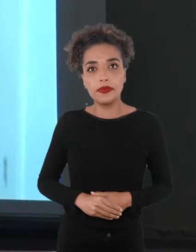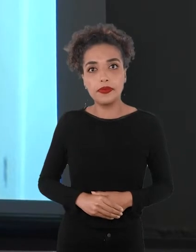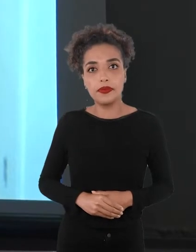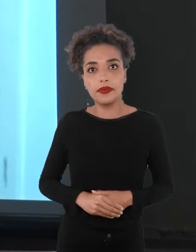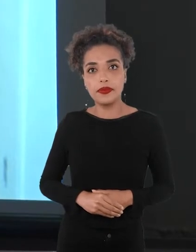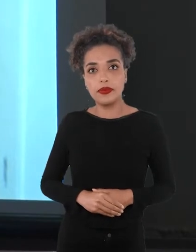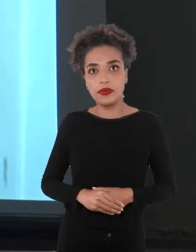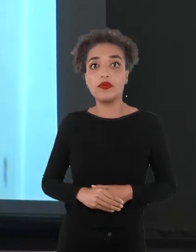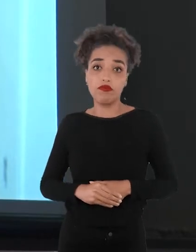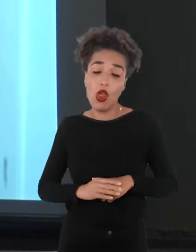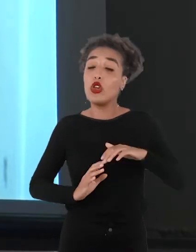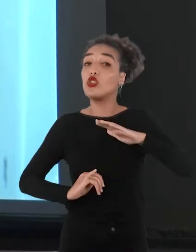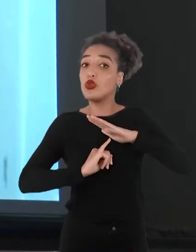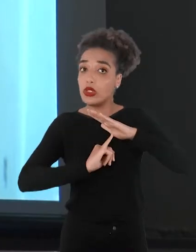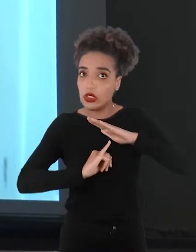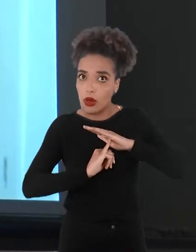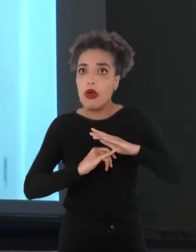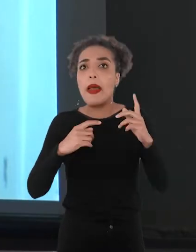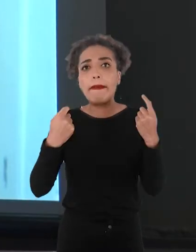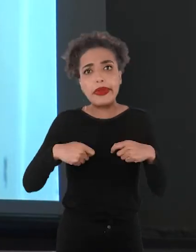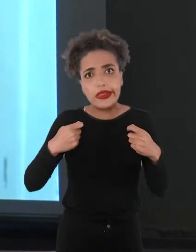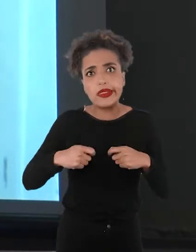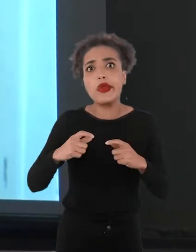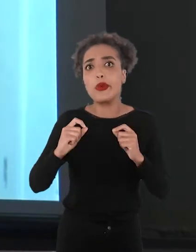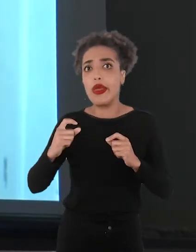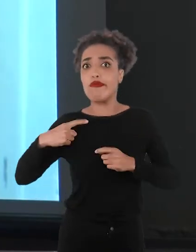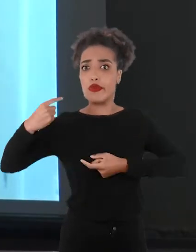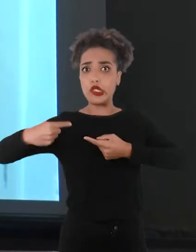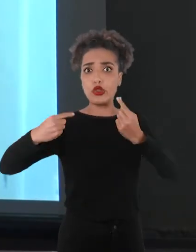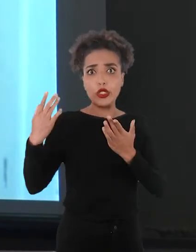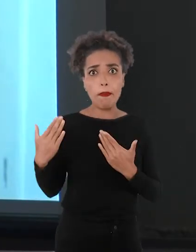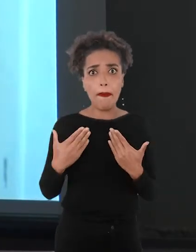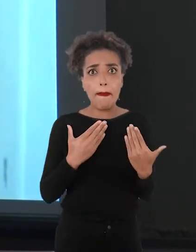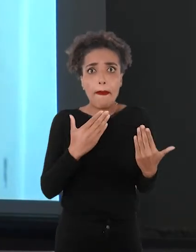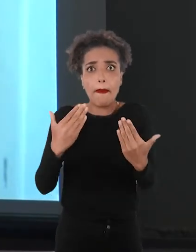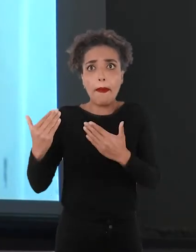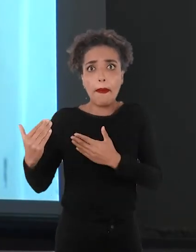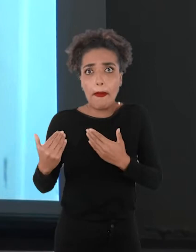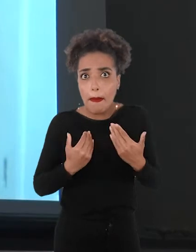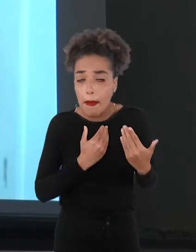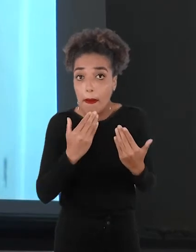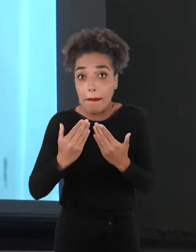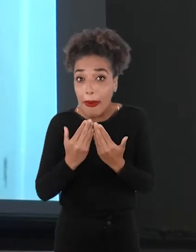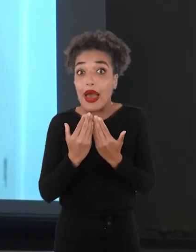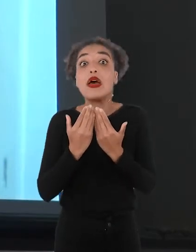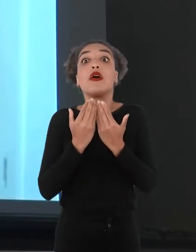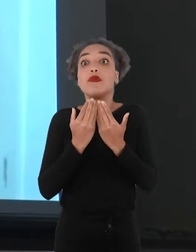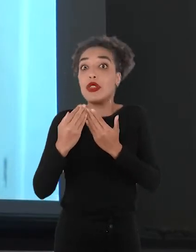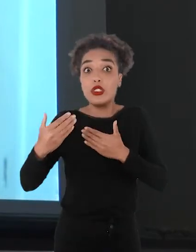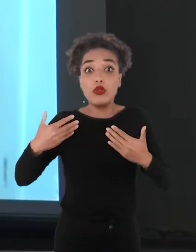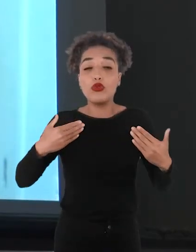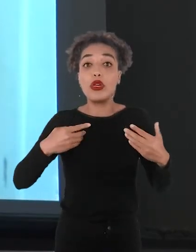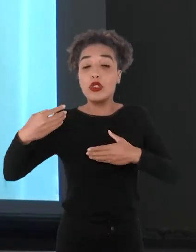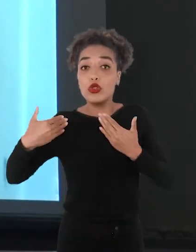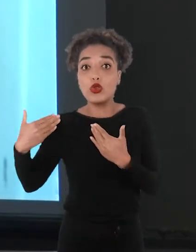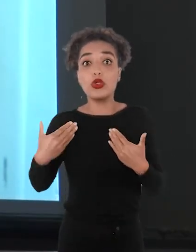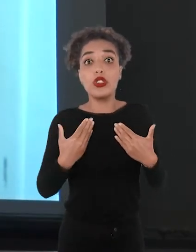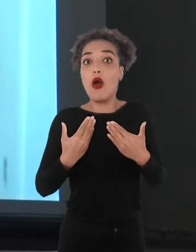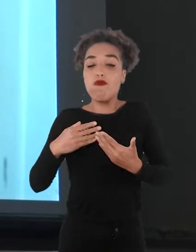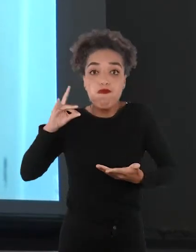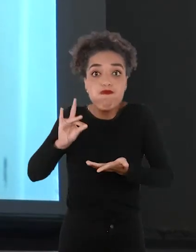na instituição haja uma discussão mais completa, uma discussão